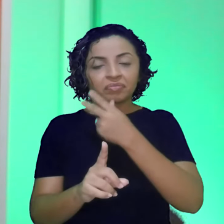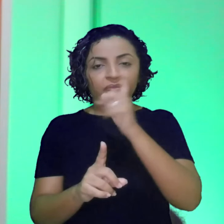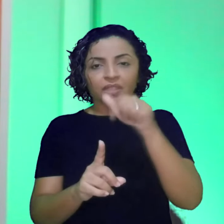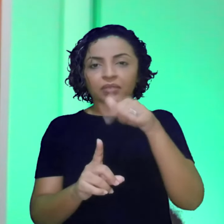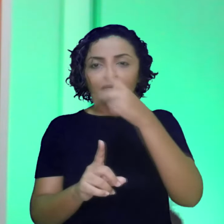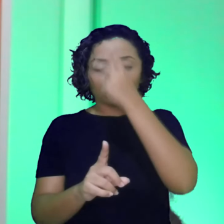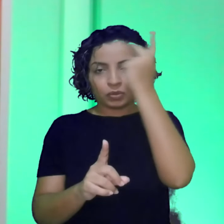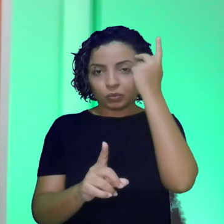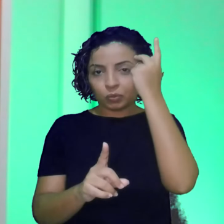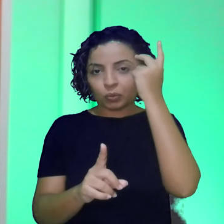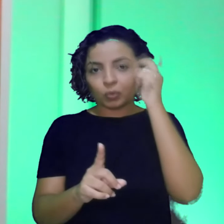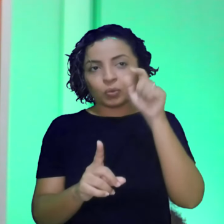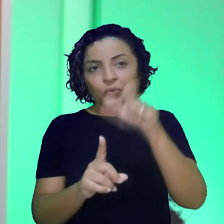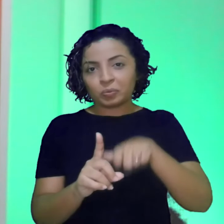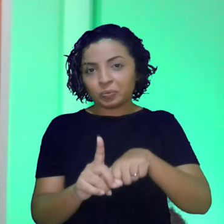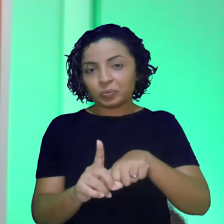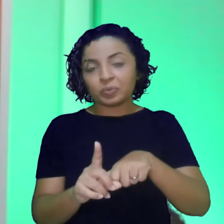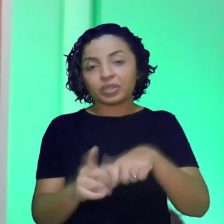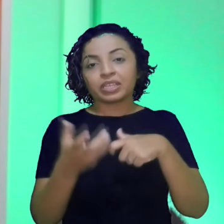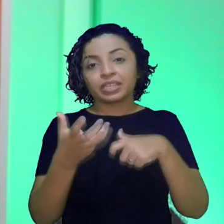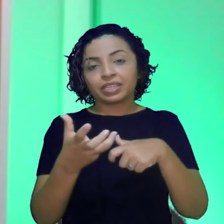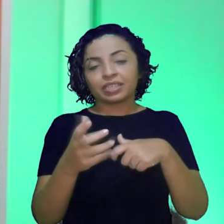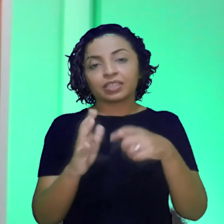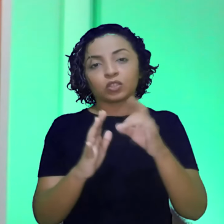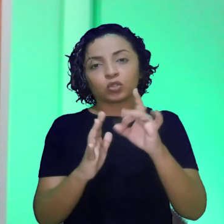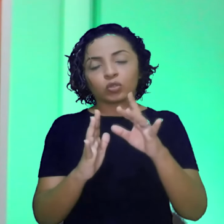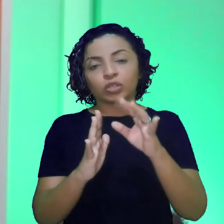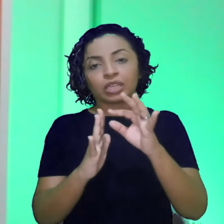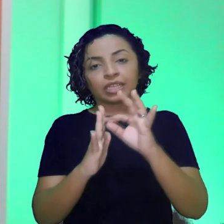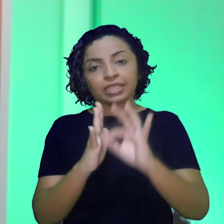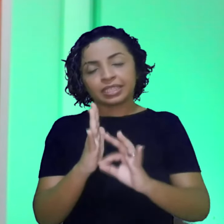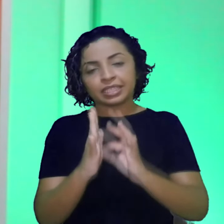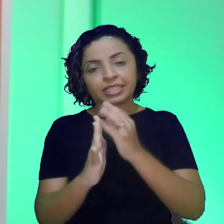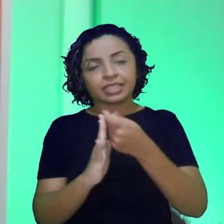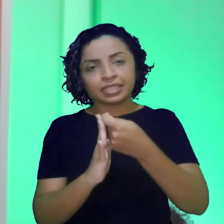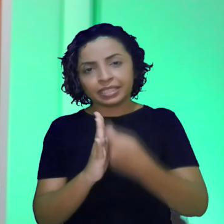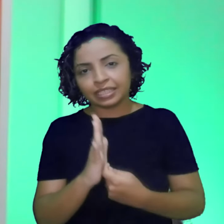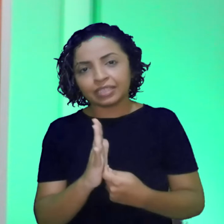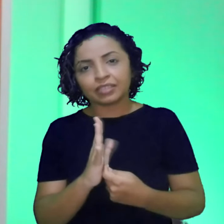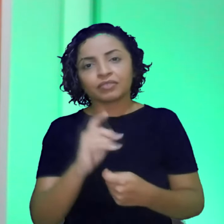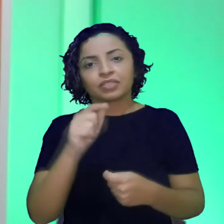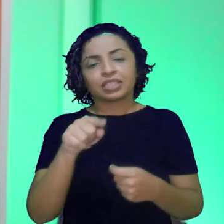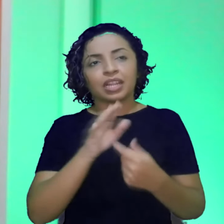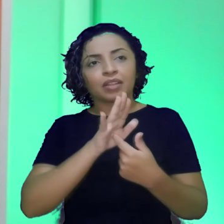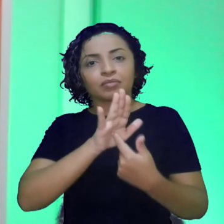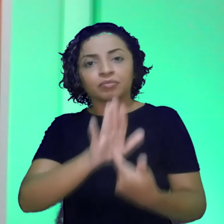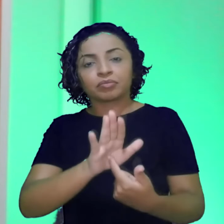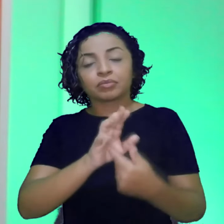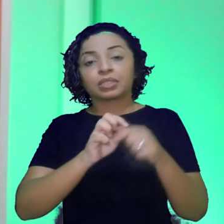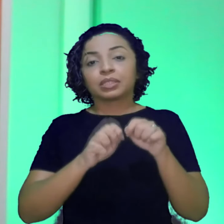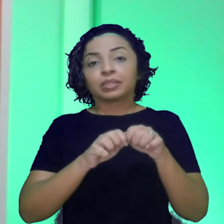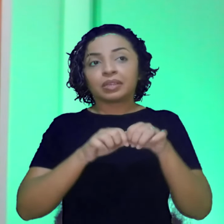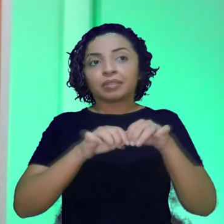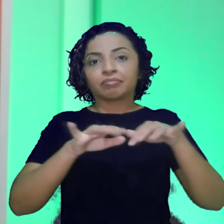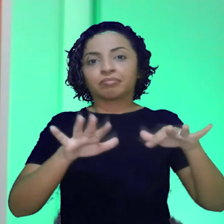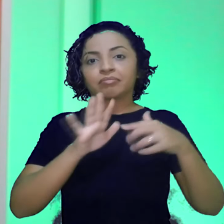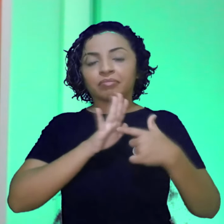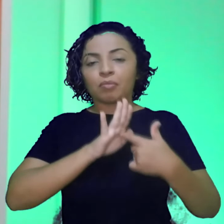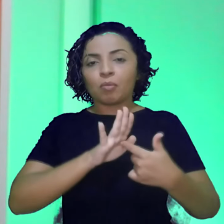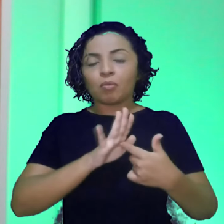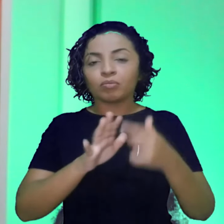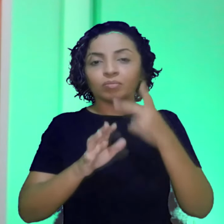gênero, que pretende tornar-se tão somente o que escreve, congelar-se pela palavra para que sua exposição sem limite seja grande e permanente.